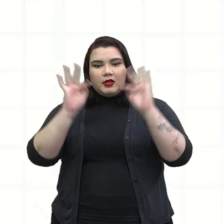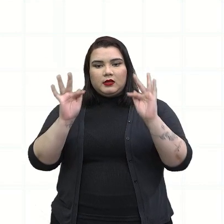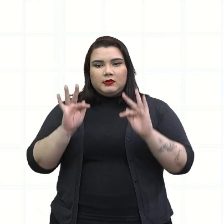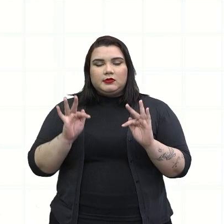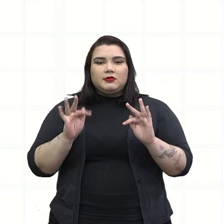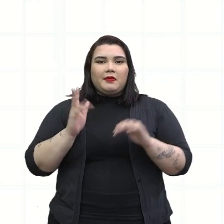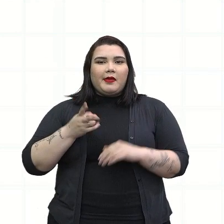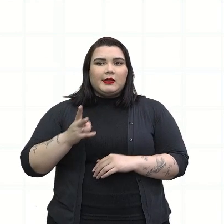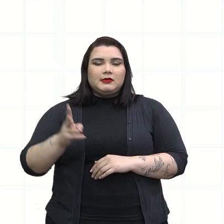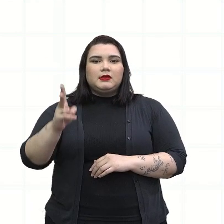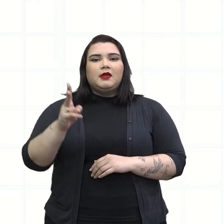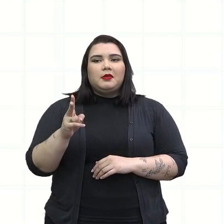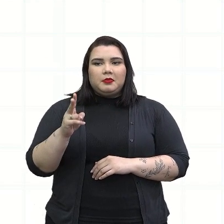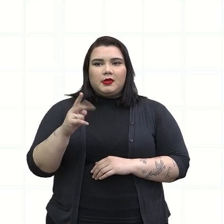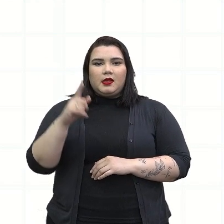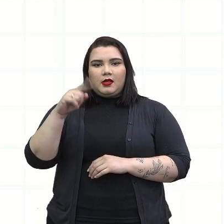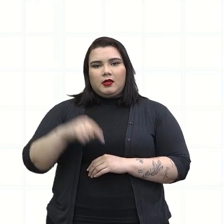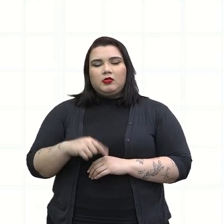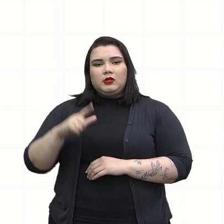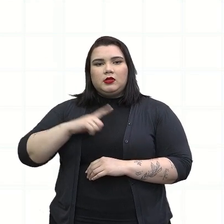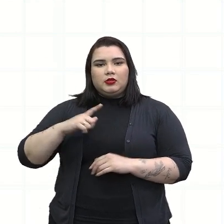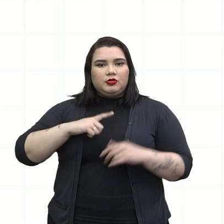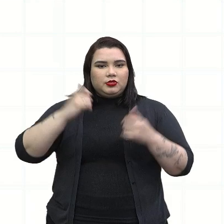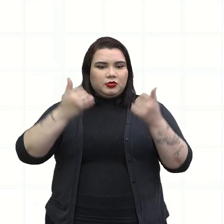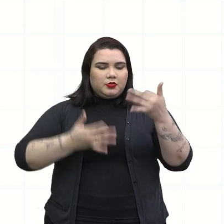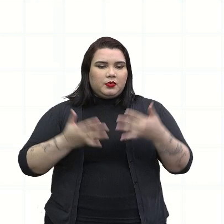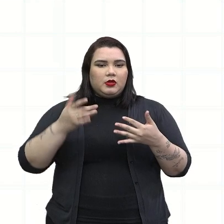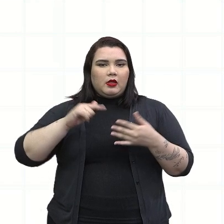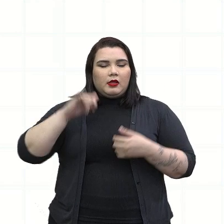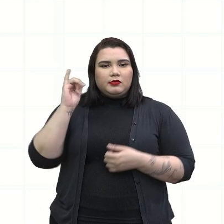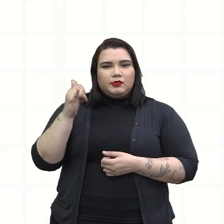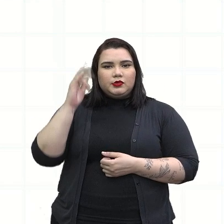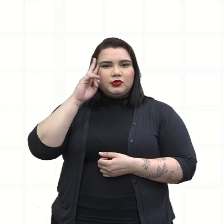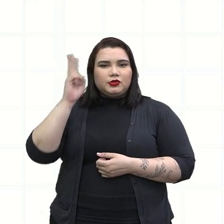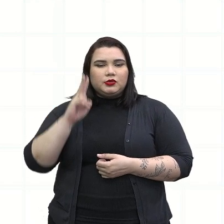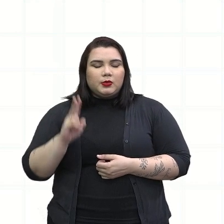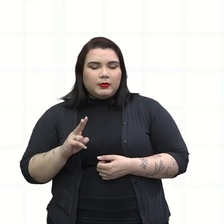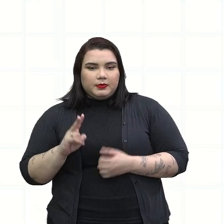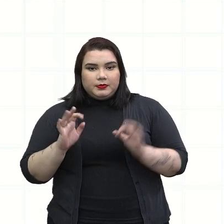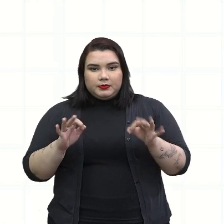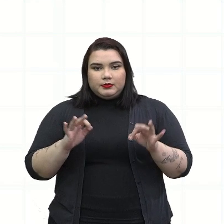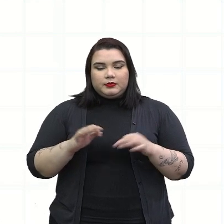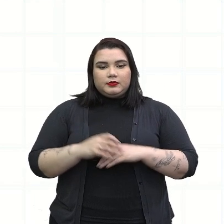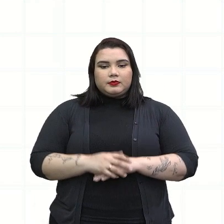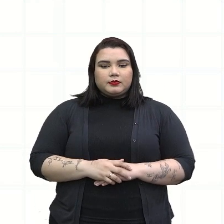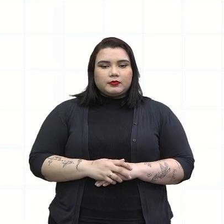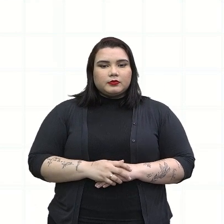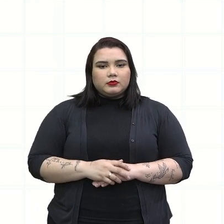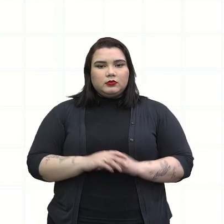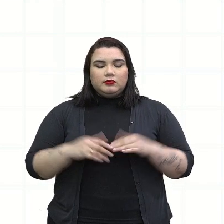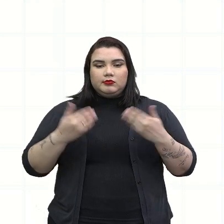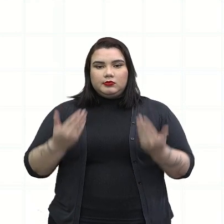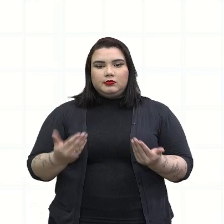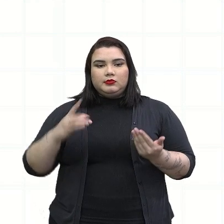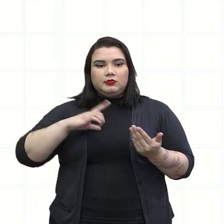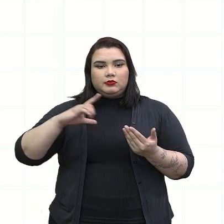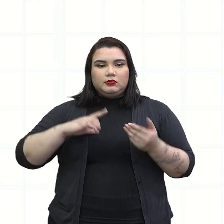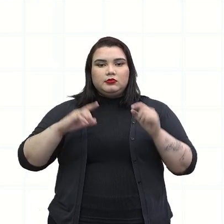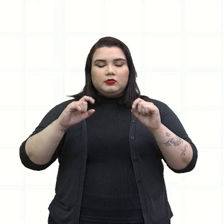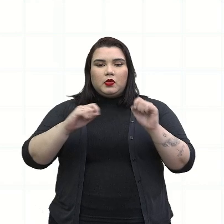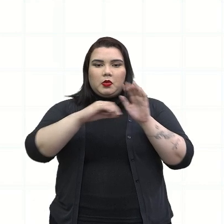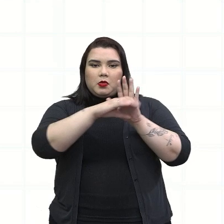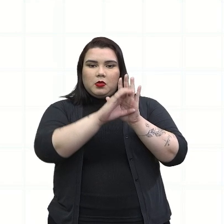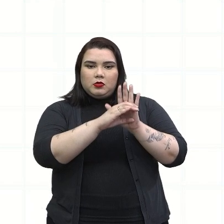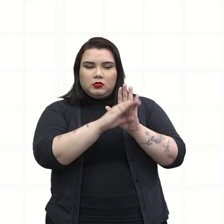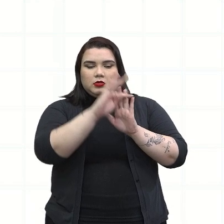que é como costuma aí se falar nos contos de fada, ok? Então, nós tivemos aí o conceito